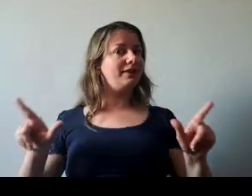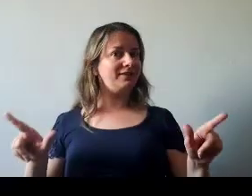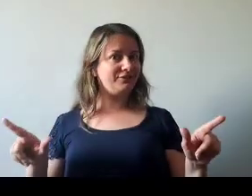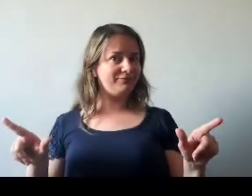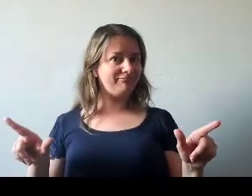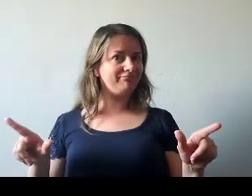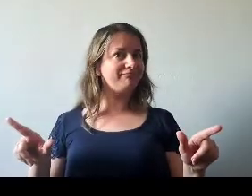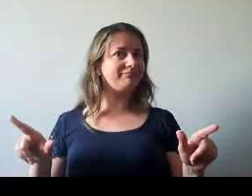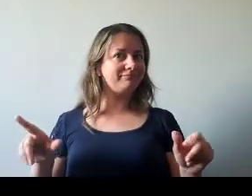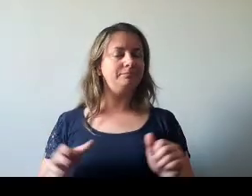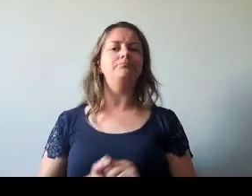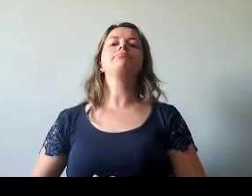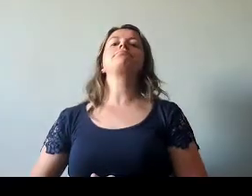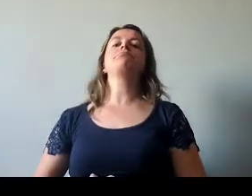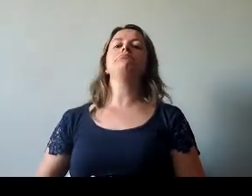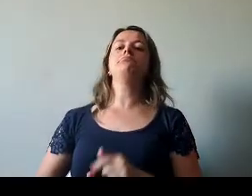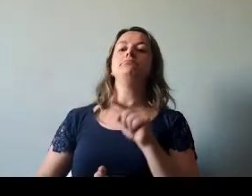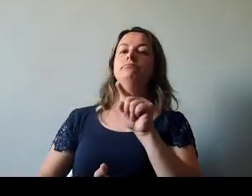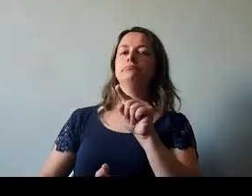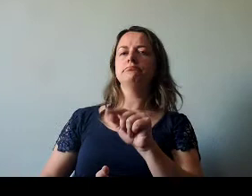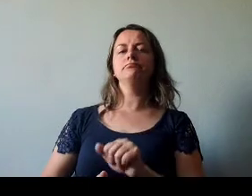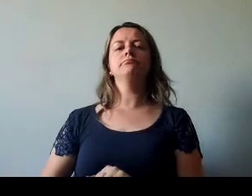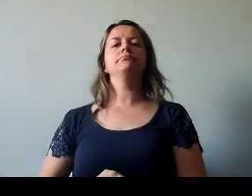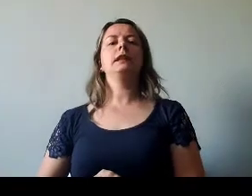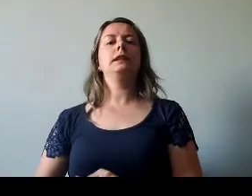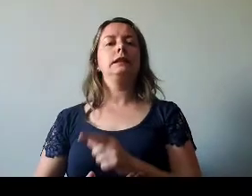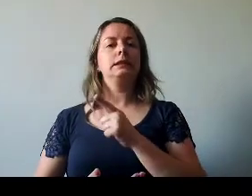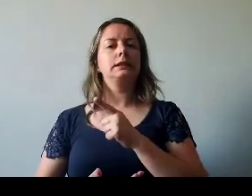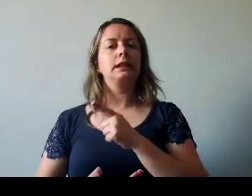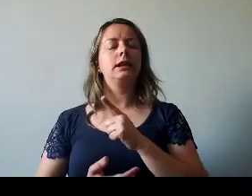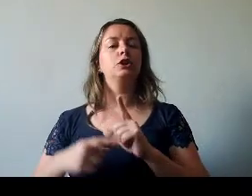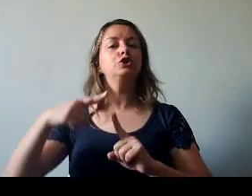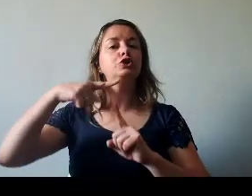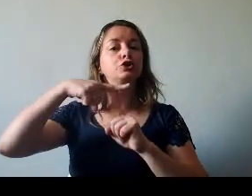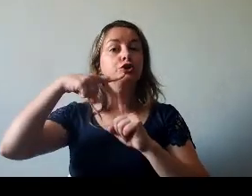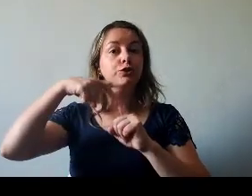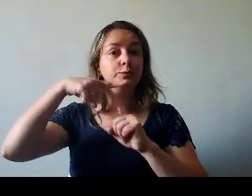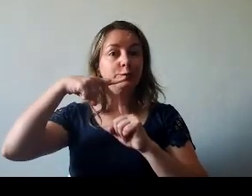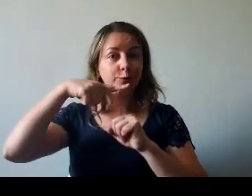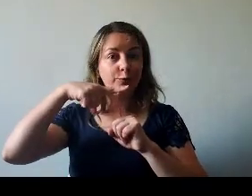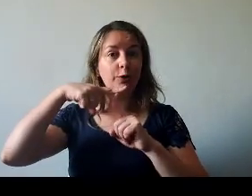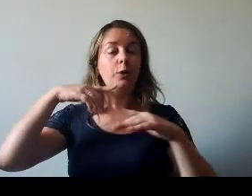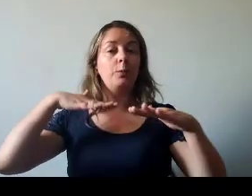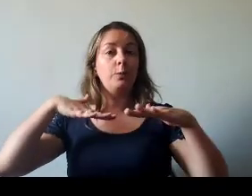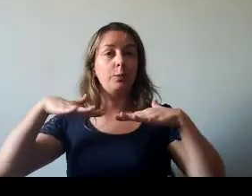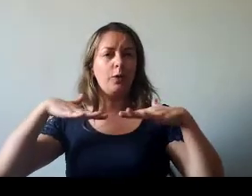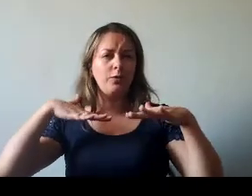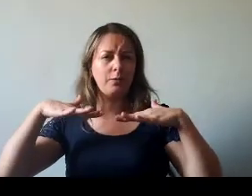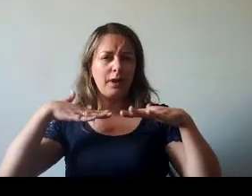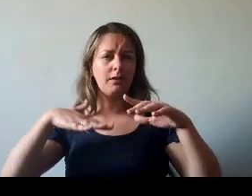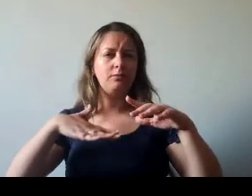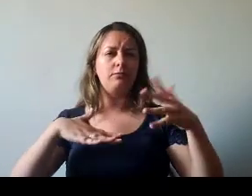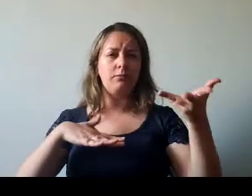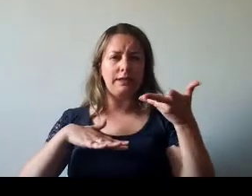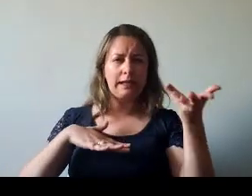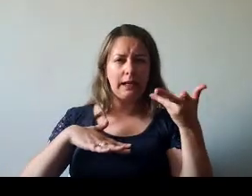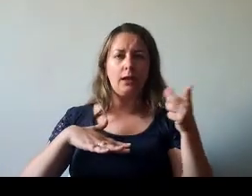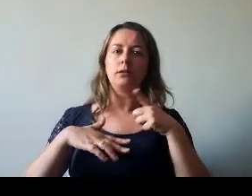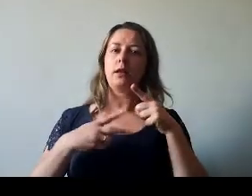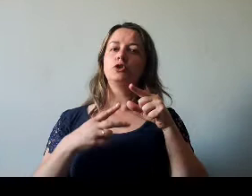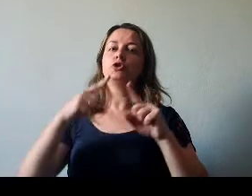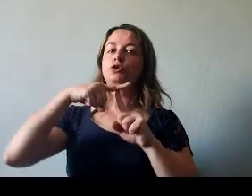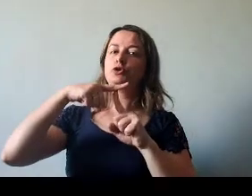Bom, agora a gente pode ter, então, dois tipos de movimento com aceleração.